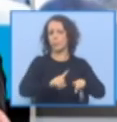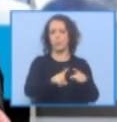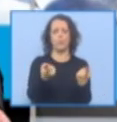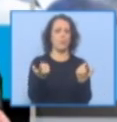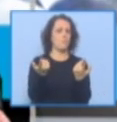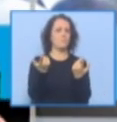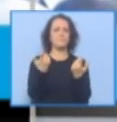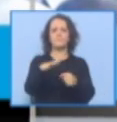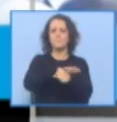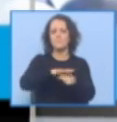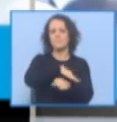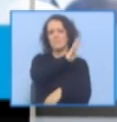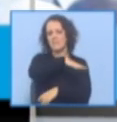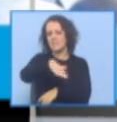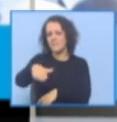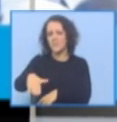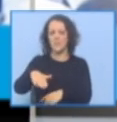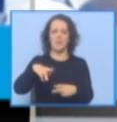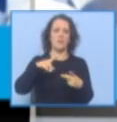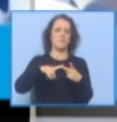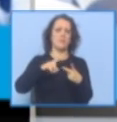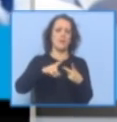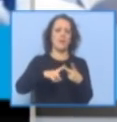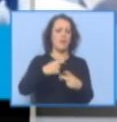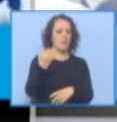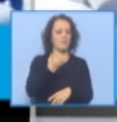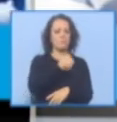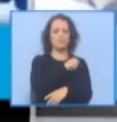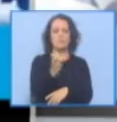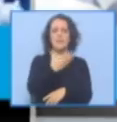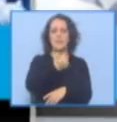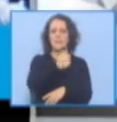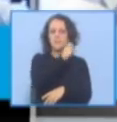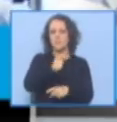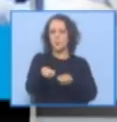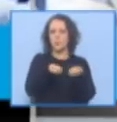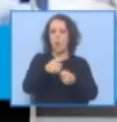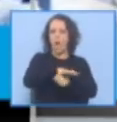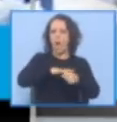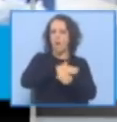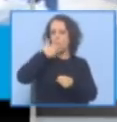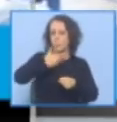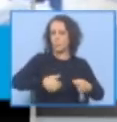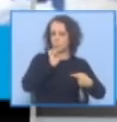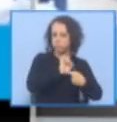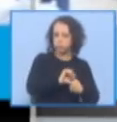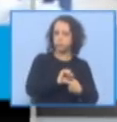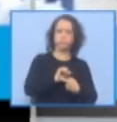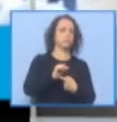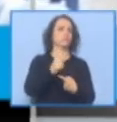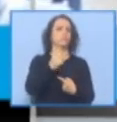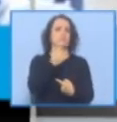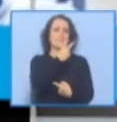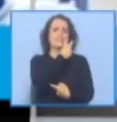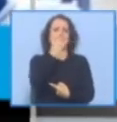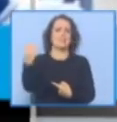de 15 áreas científicas, com 15 coordenadores da especialidade, envolvendo quase 300 de especialistas,